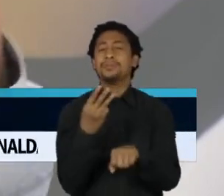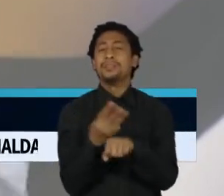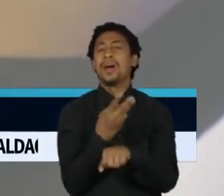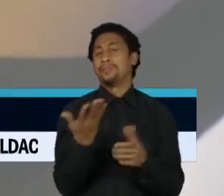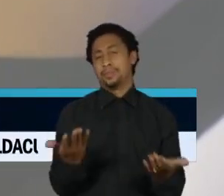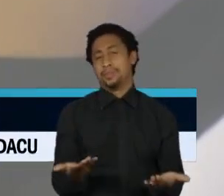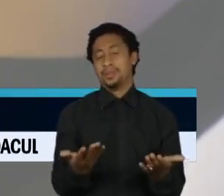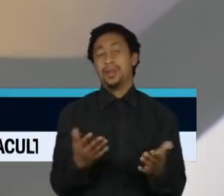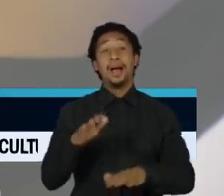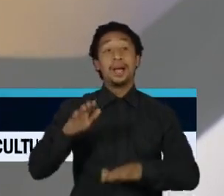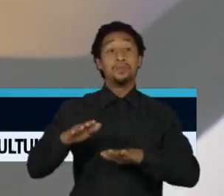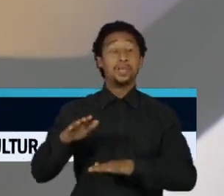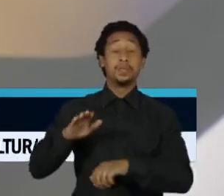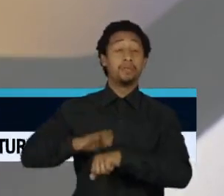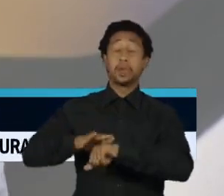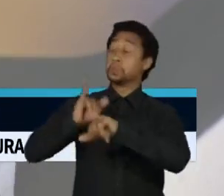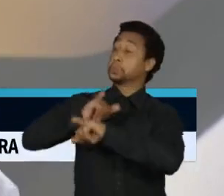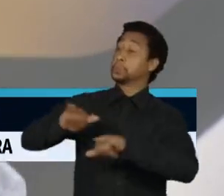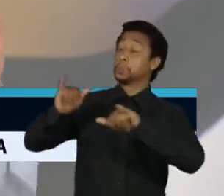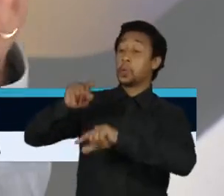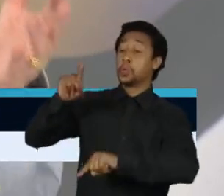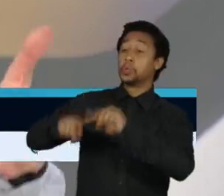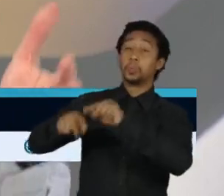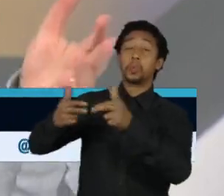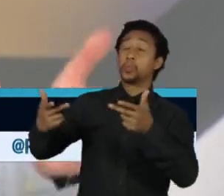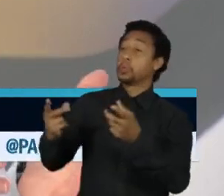um produto para comprar, veja a sua